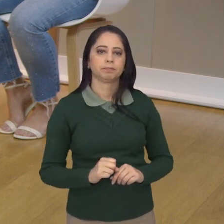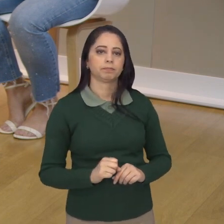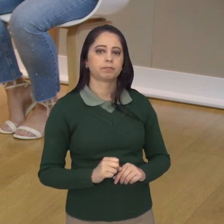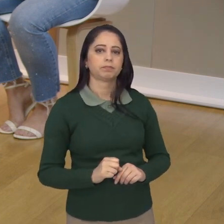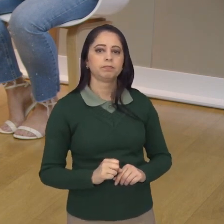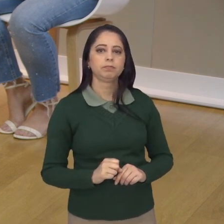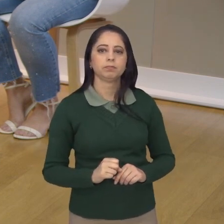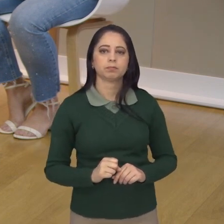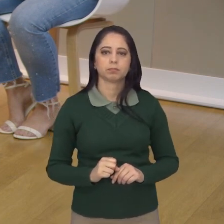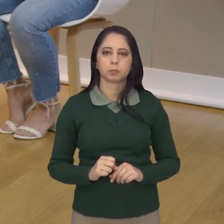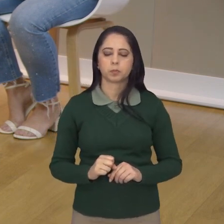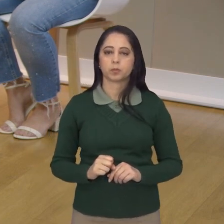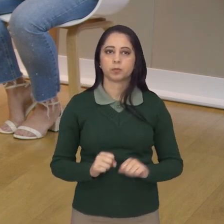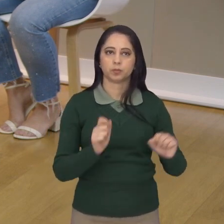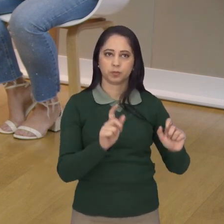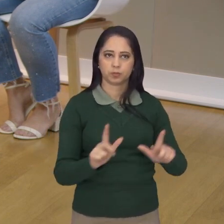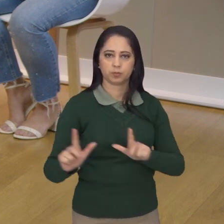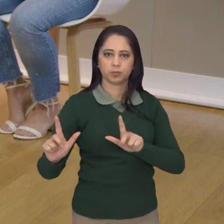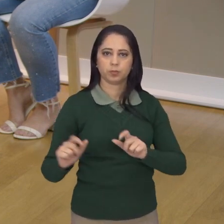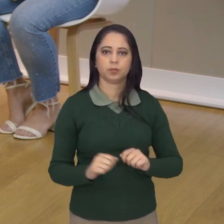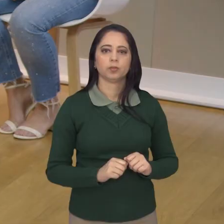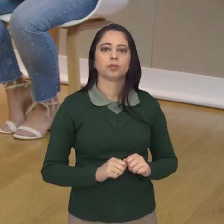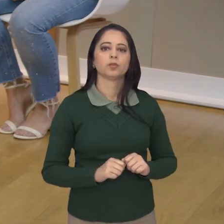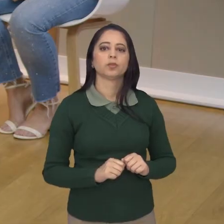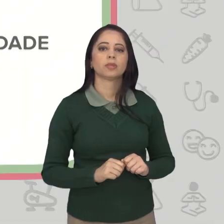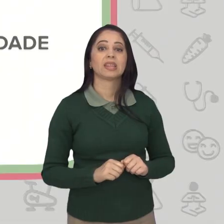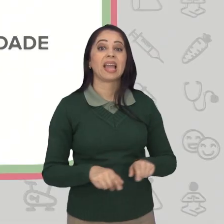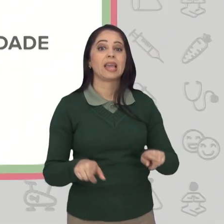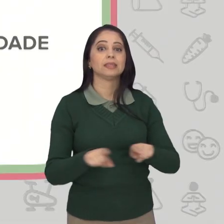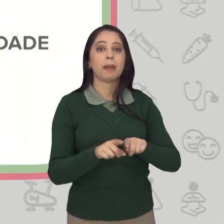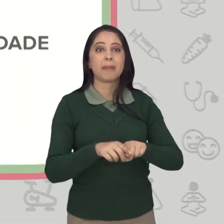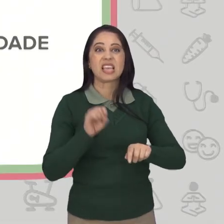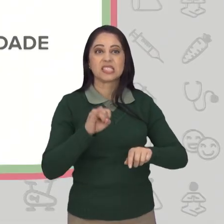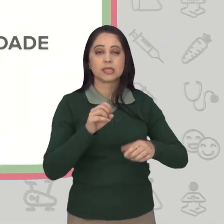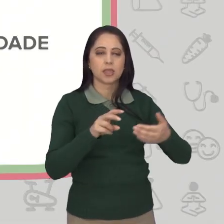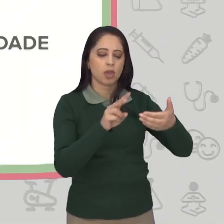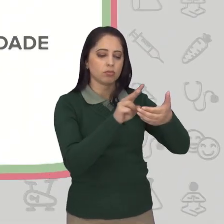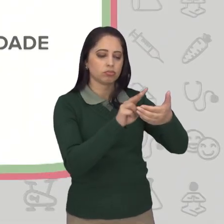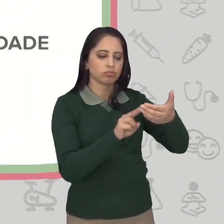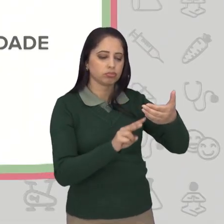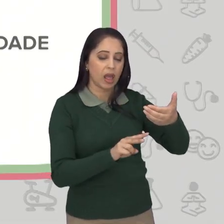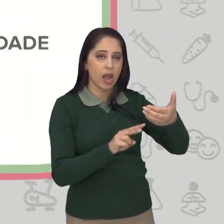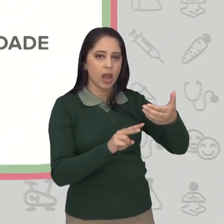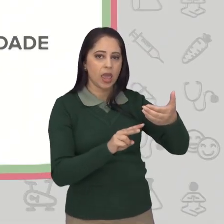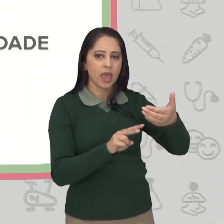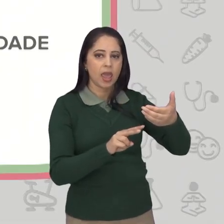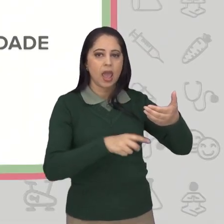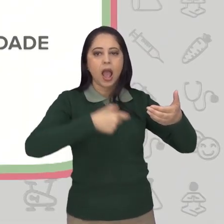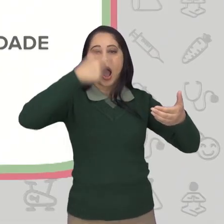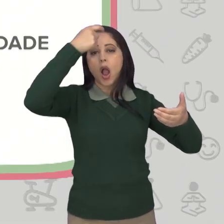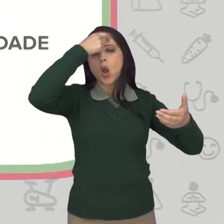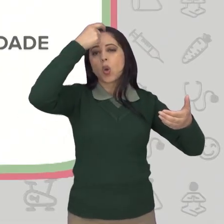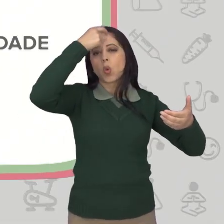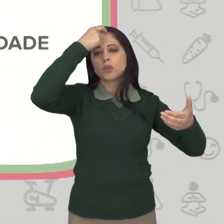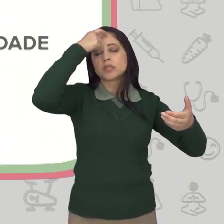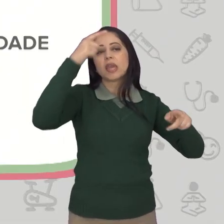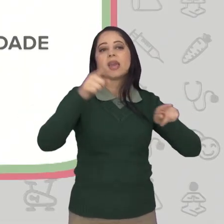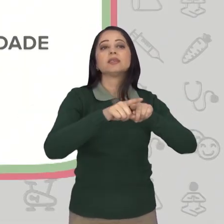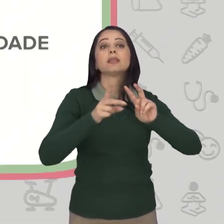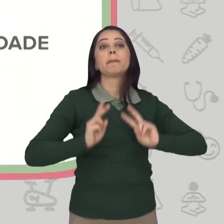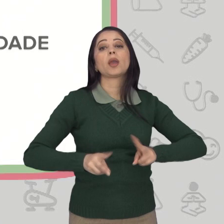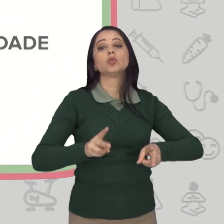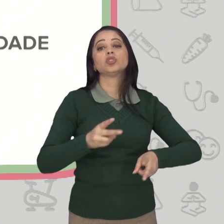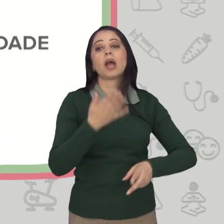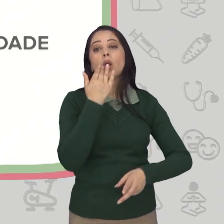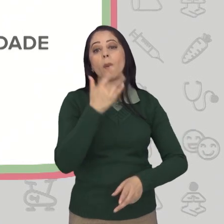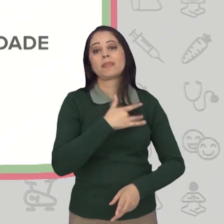saber. Tem mais uma tela, vamos lá. Ajuda a ter consciência e manter uma alimentação saudável. Aí, na verdade, a importância do rótulo não só para as